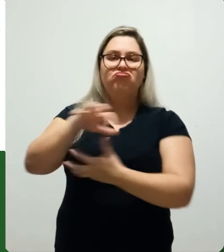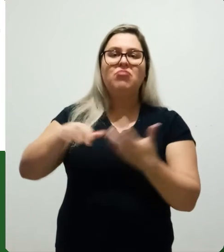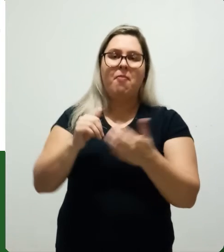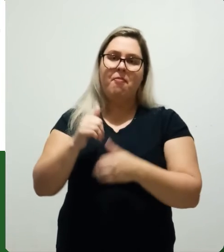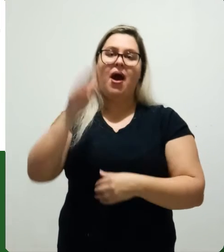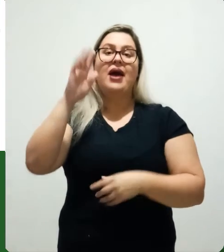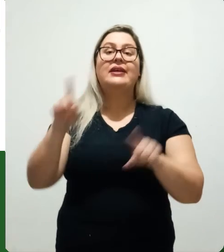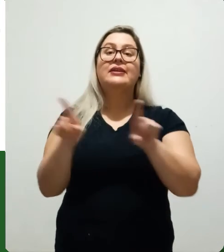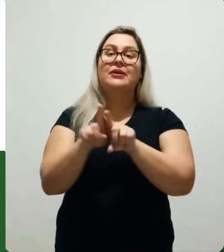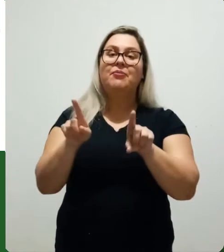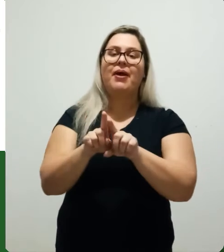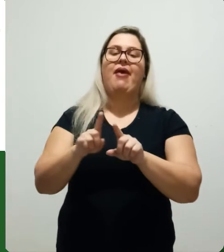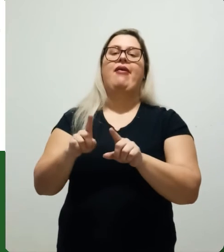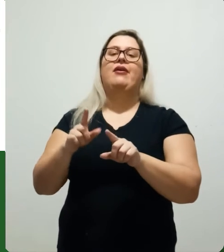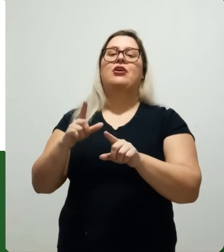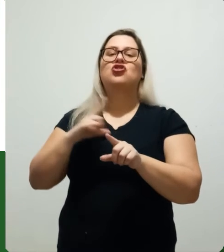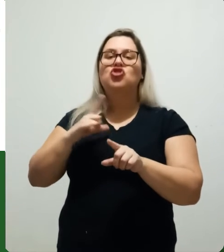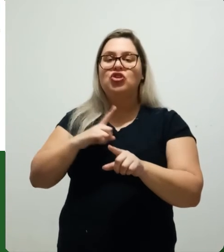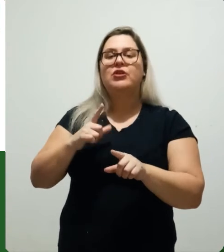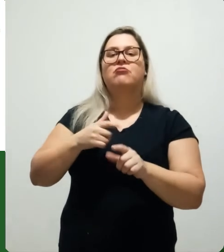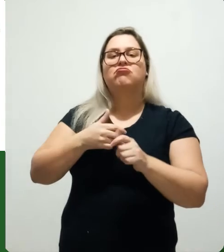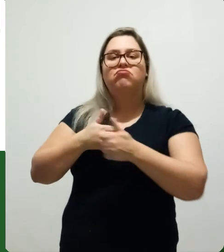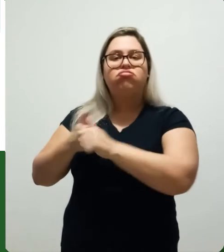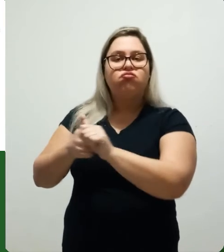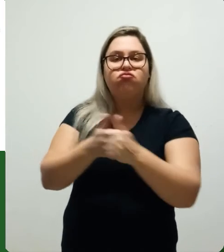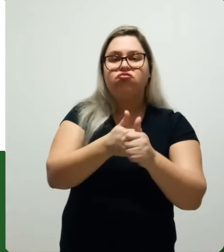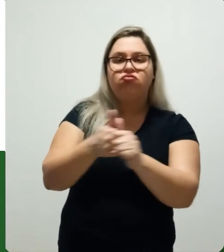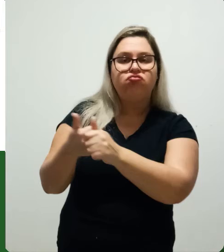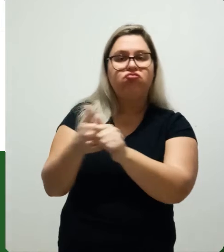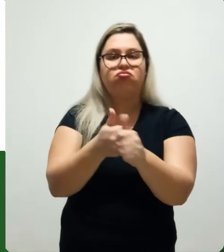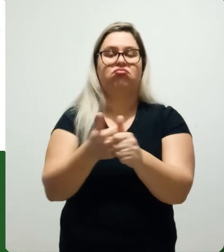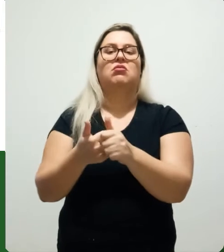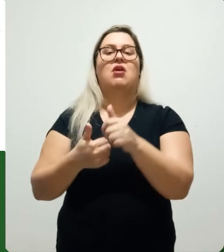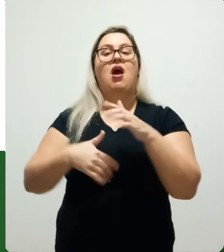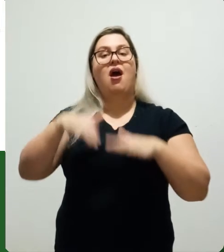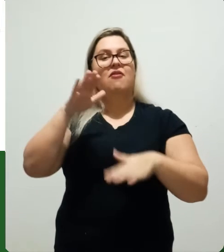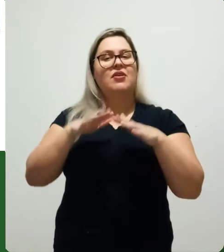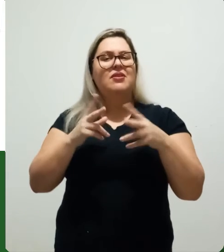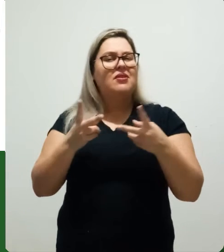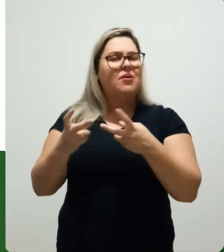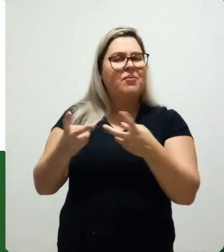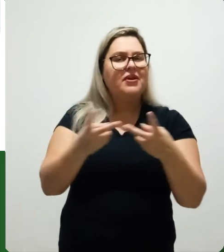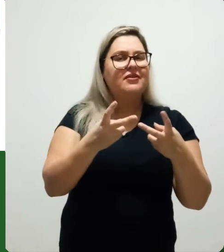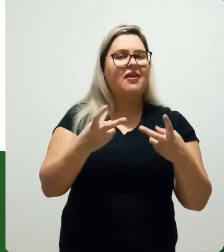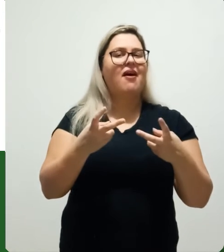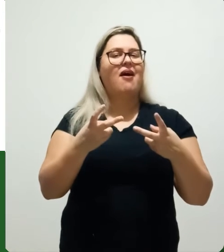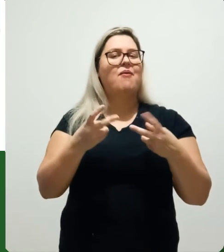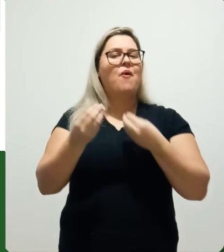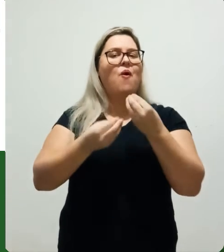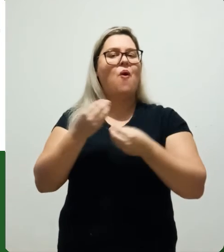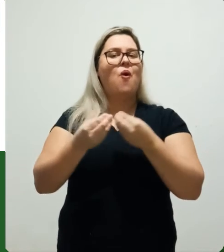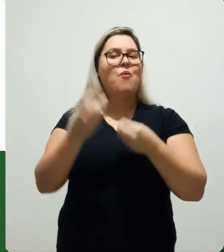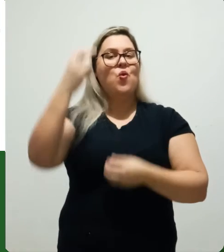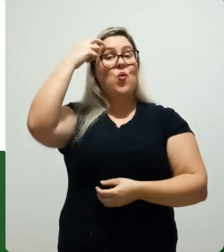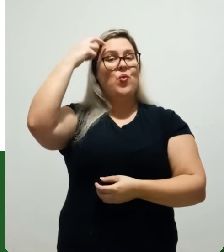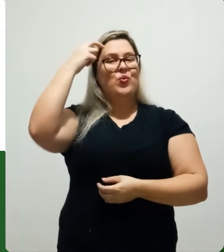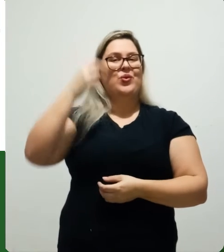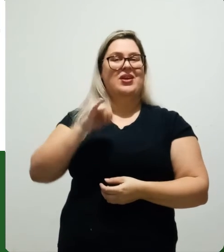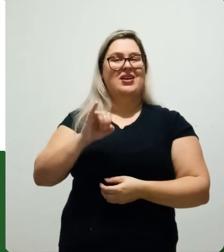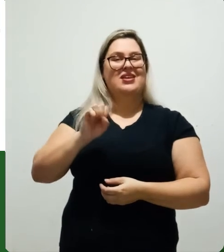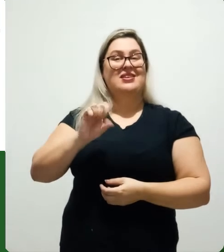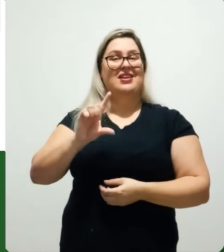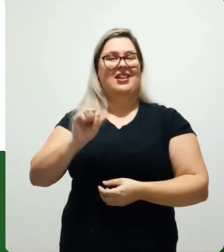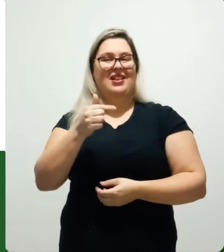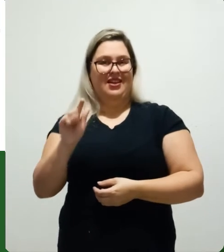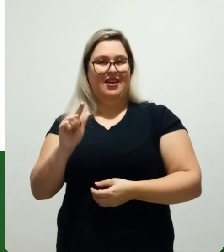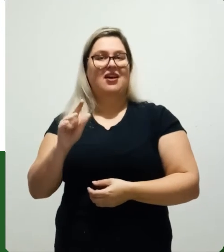mais rebeldes, e por consequentemente acabaram sendo mais perseguidos, tá? E por isso a gente às vezes não percebe tanto a presença da